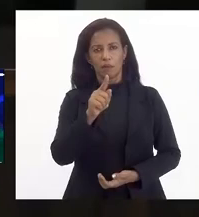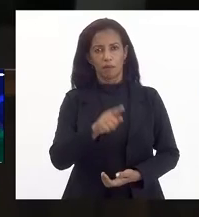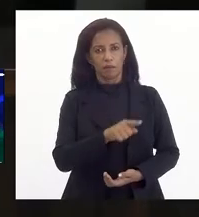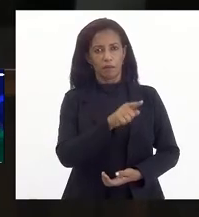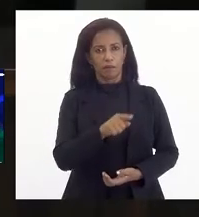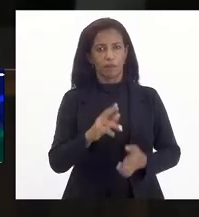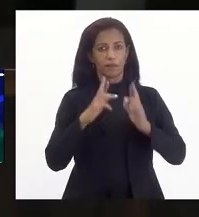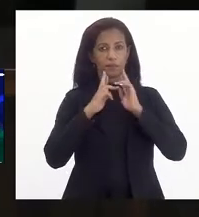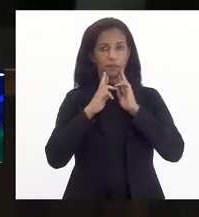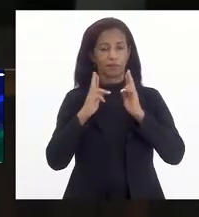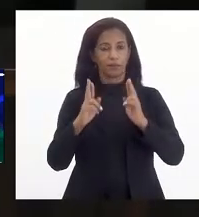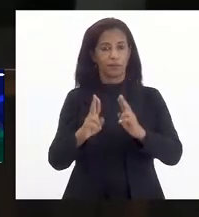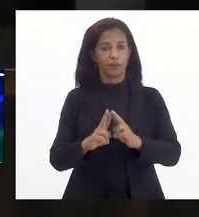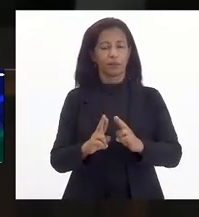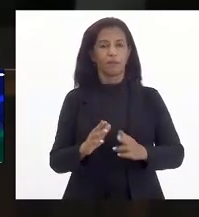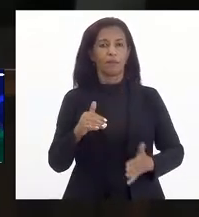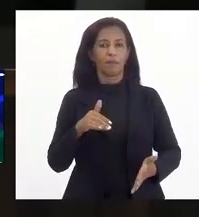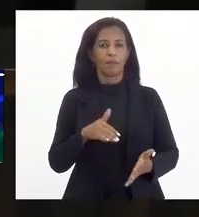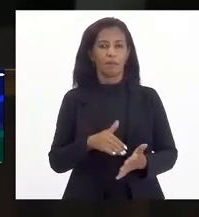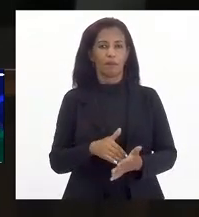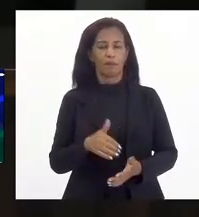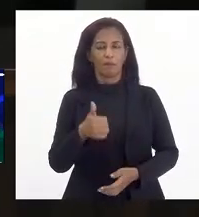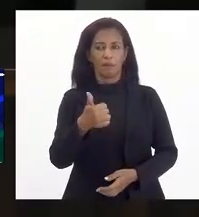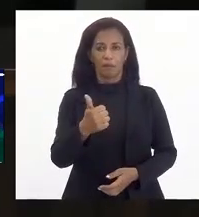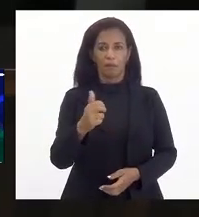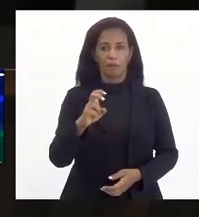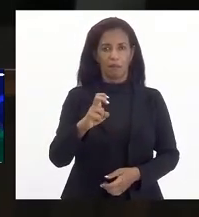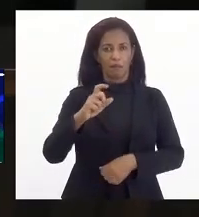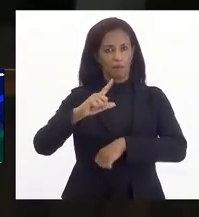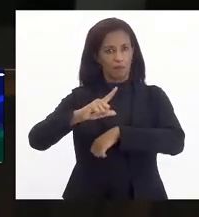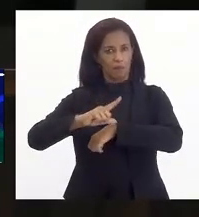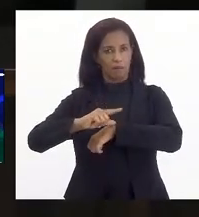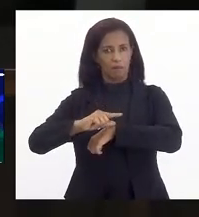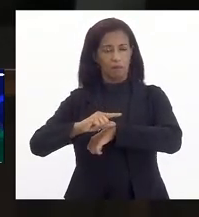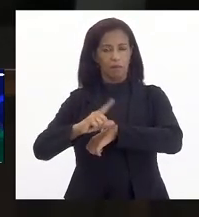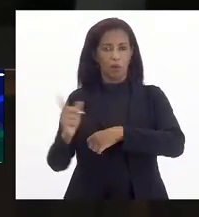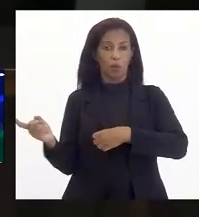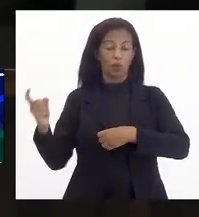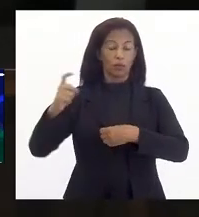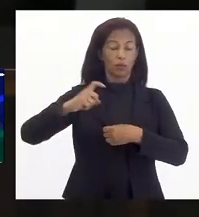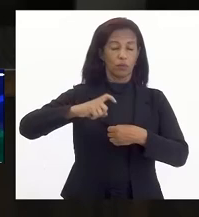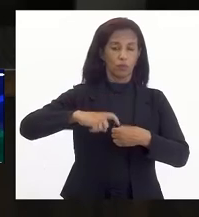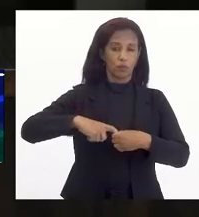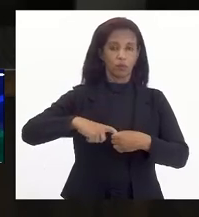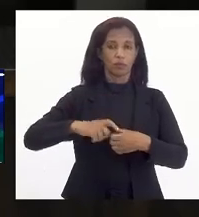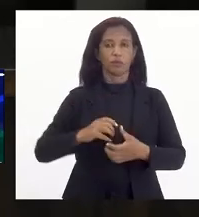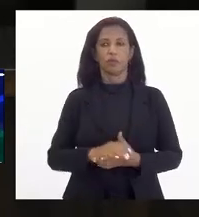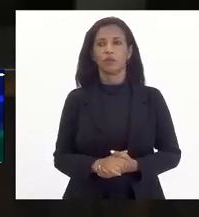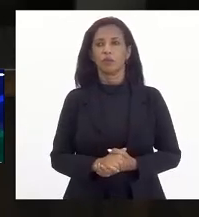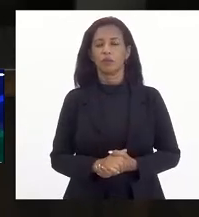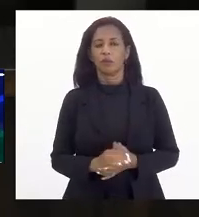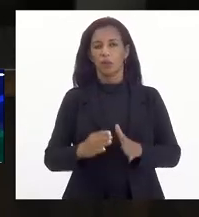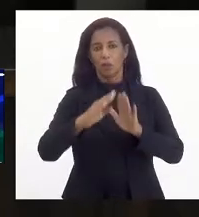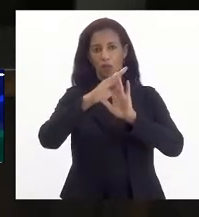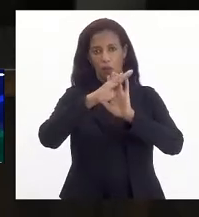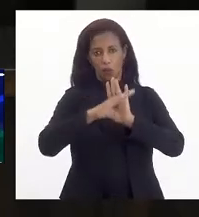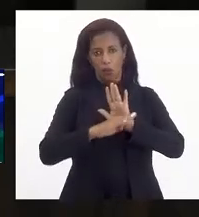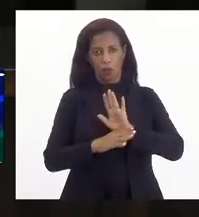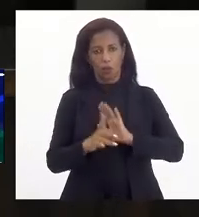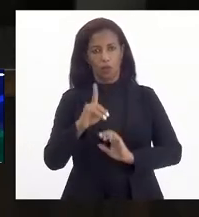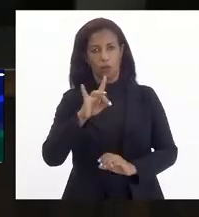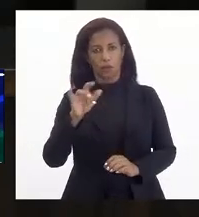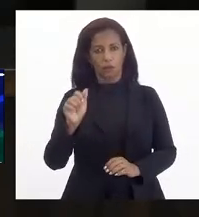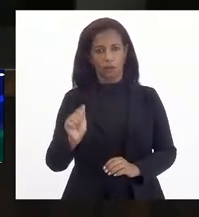suspensa a sessão até às 15horas quando o retornaremos com a ordem